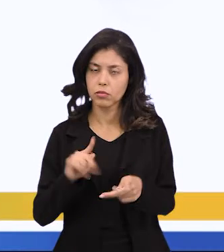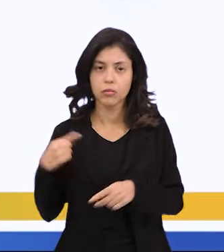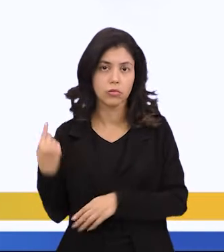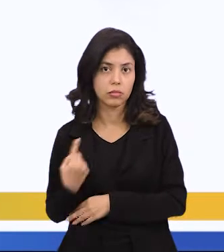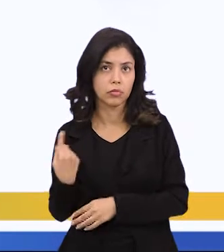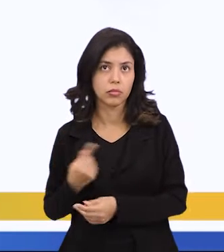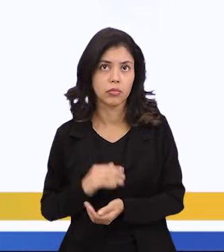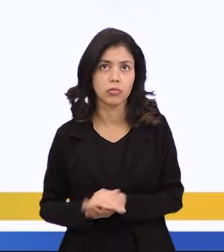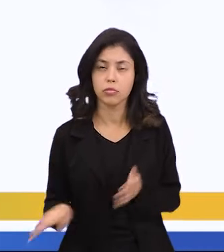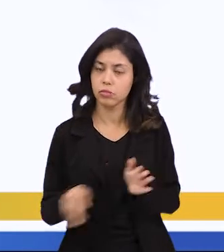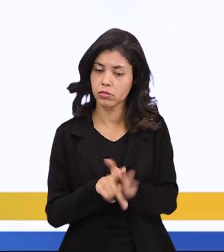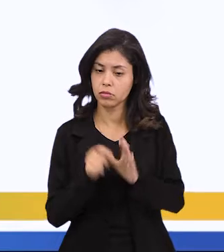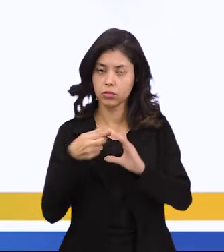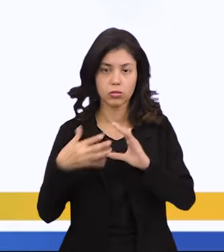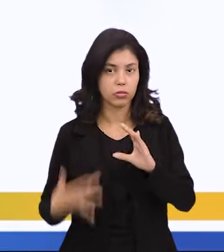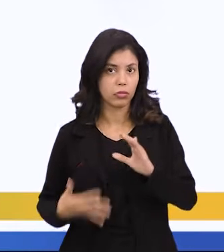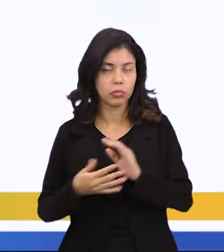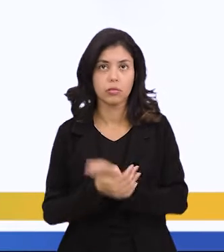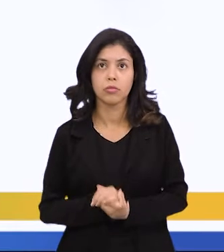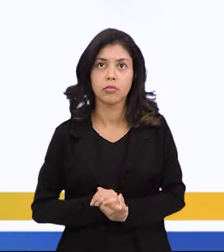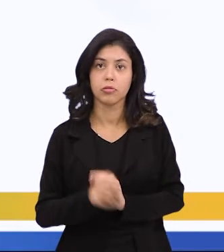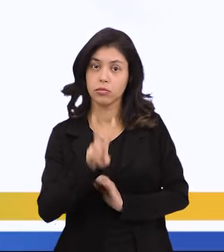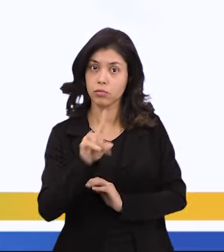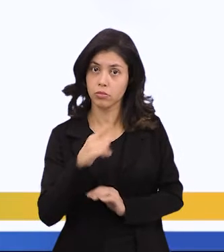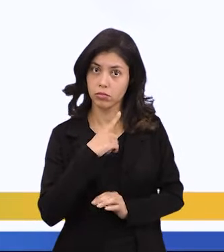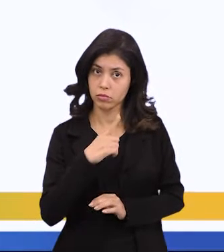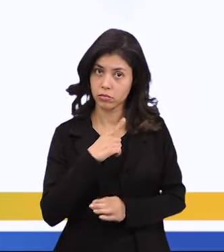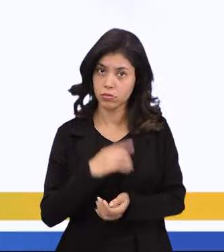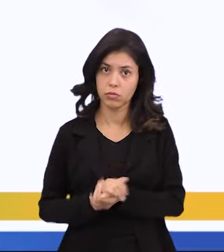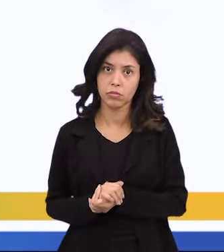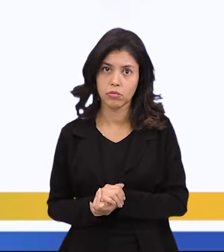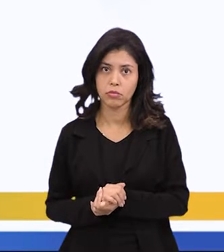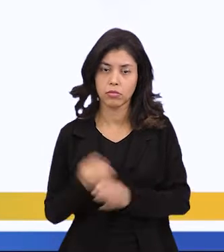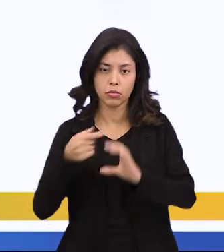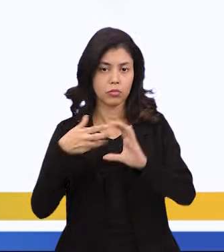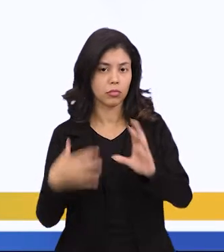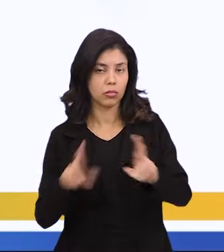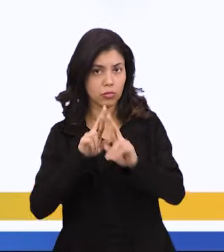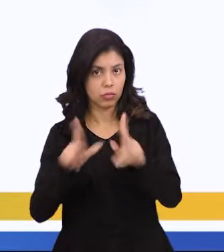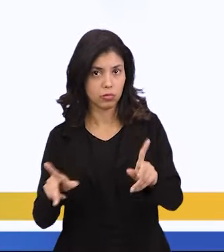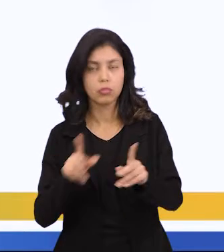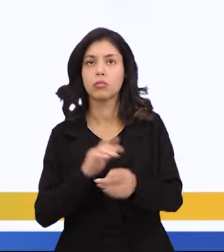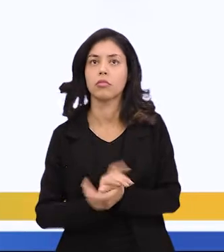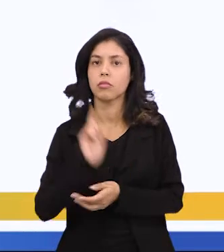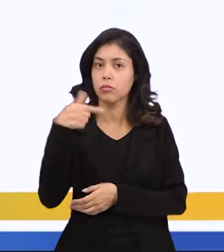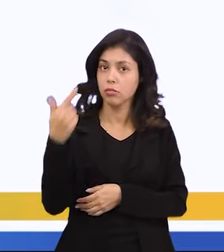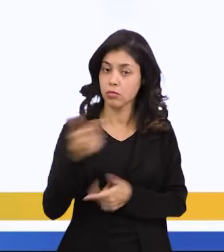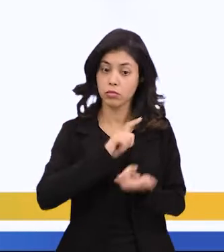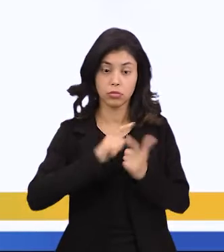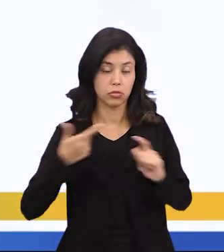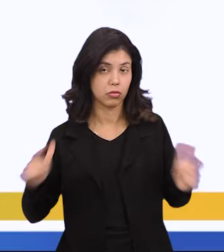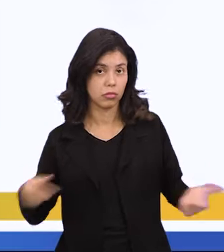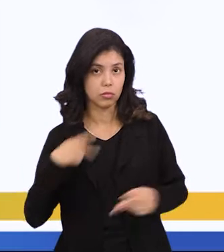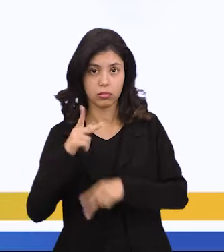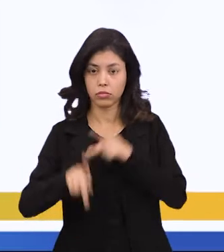vai especiar e vai se tornar uma espécie diferente daquela grande